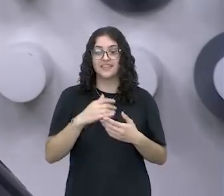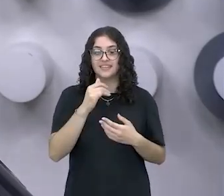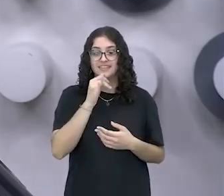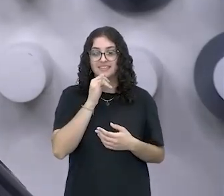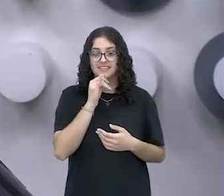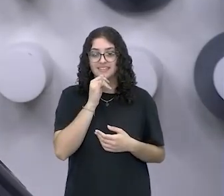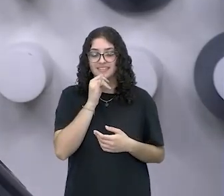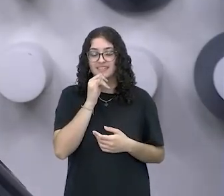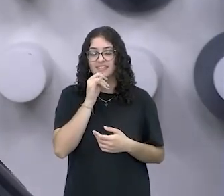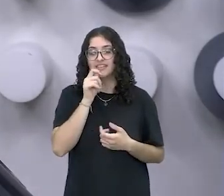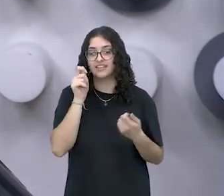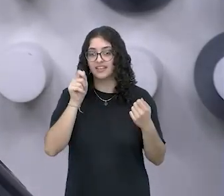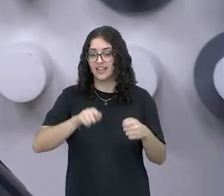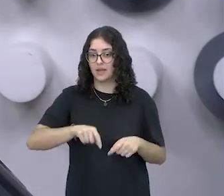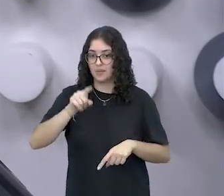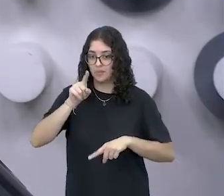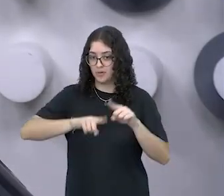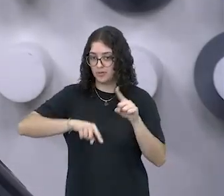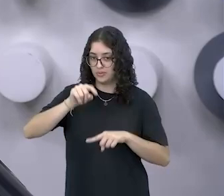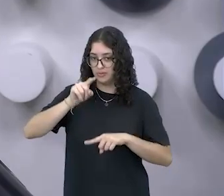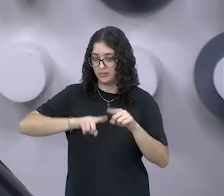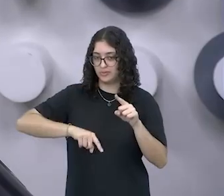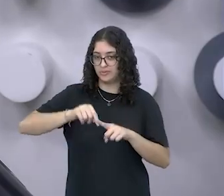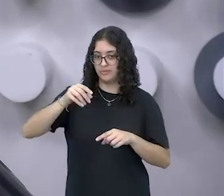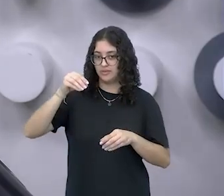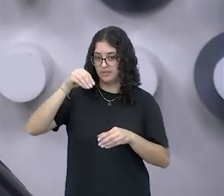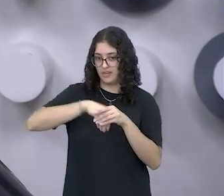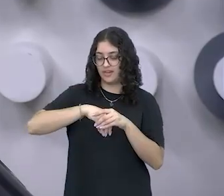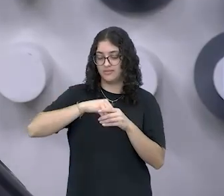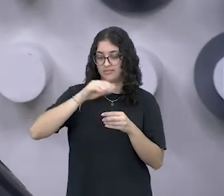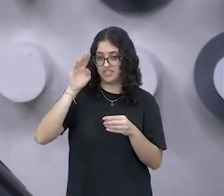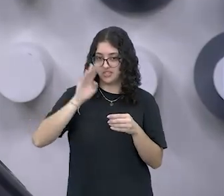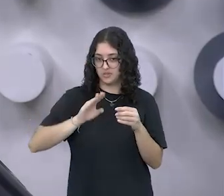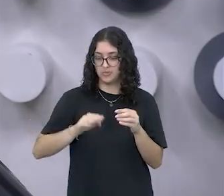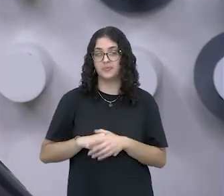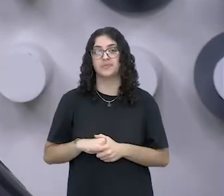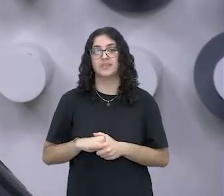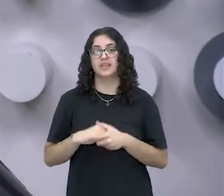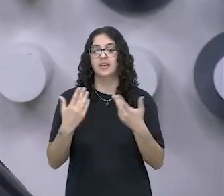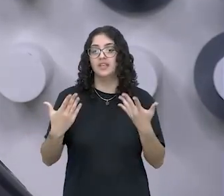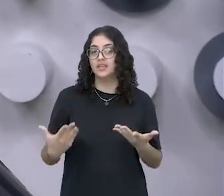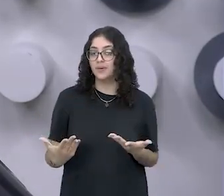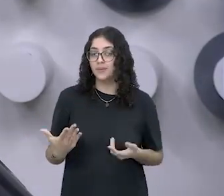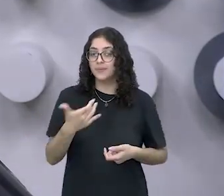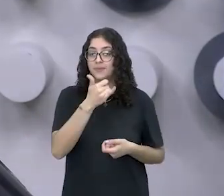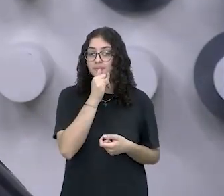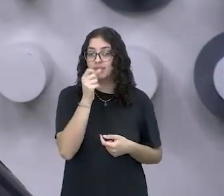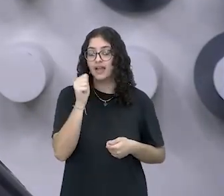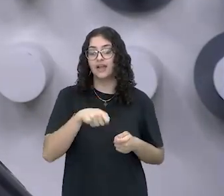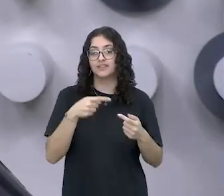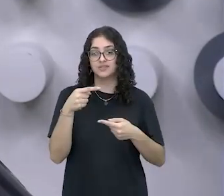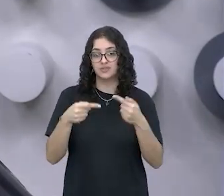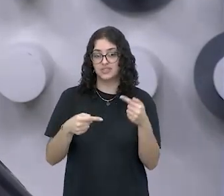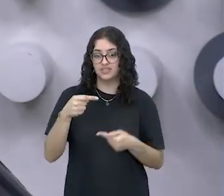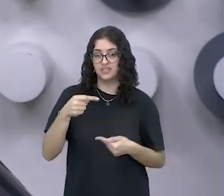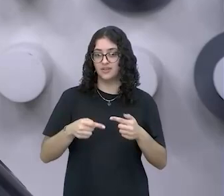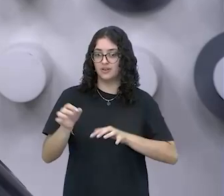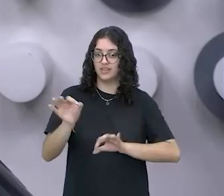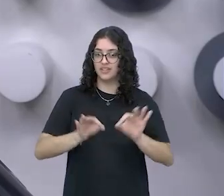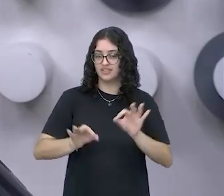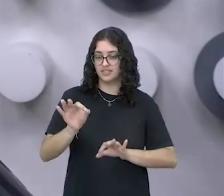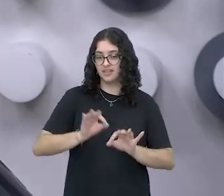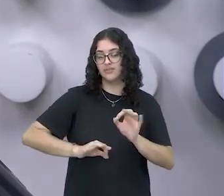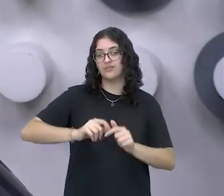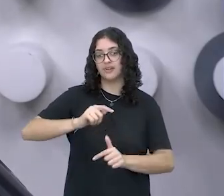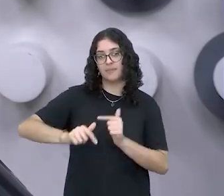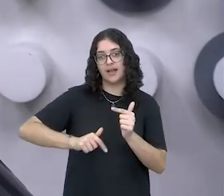exemplo, discutir produto interno bruto? Posso. Eu posso discutir, por exemplo, a questão da uberização,